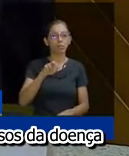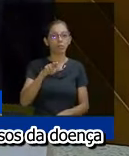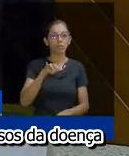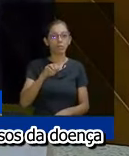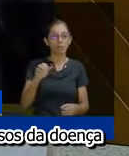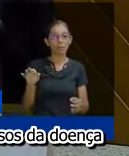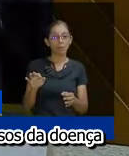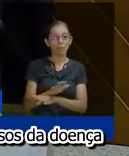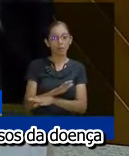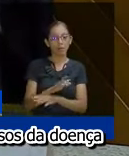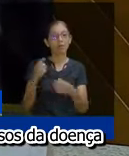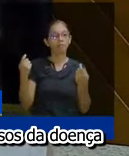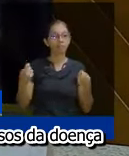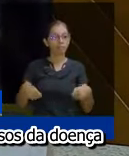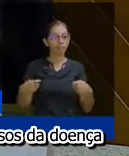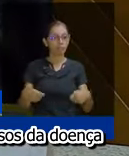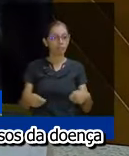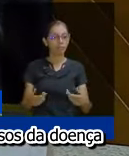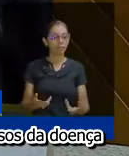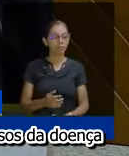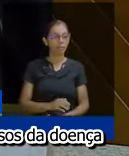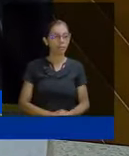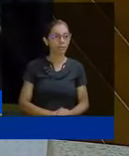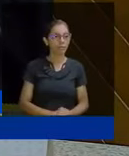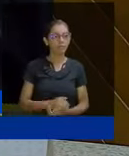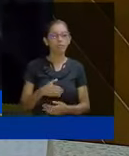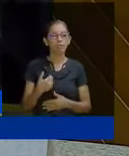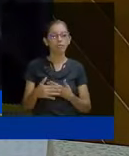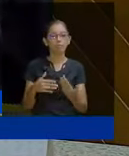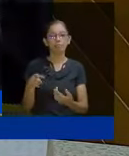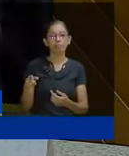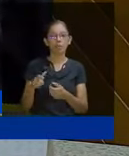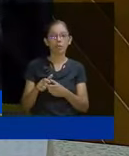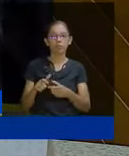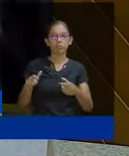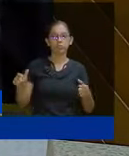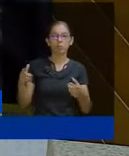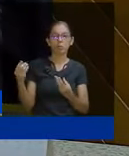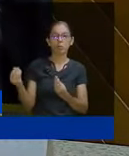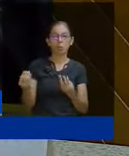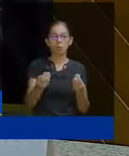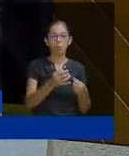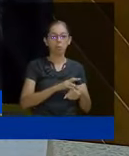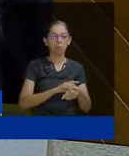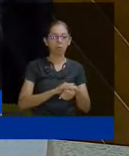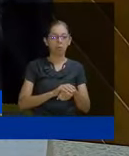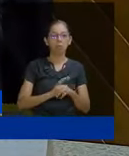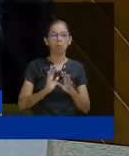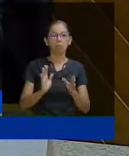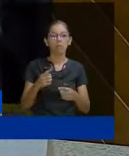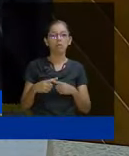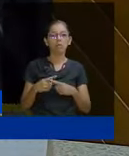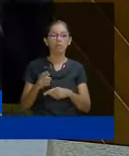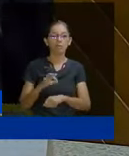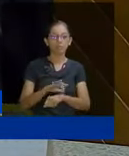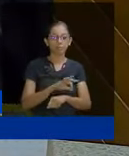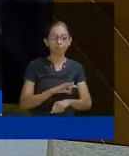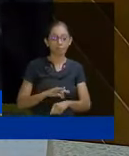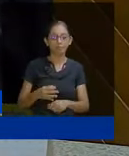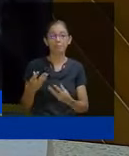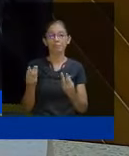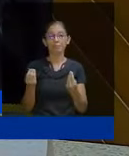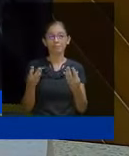Talvez isso possa ter alguma relação com o aumento de casos da doença na região. Segundo os dados da